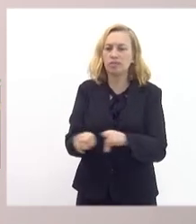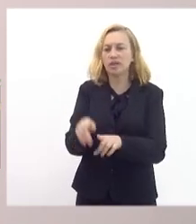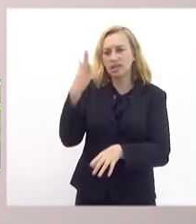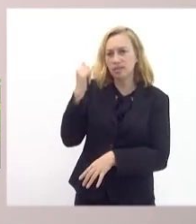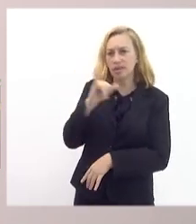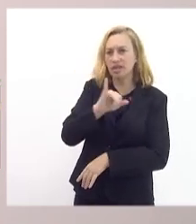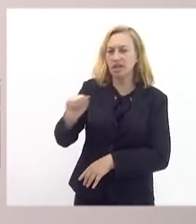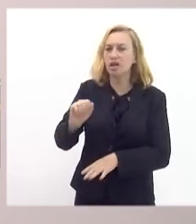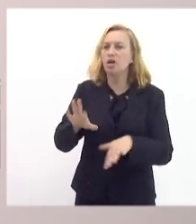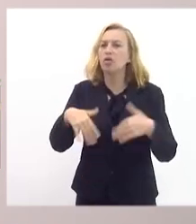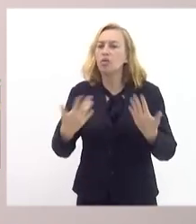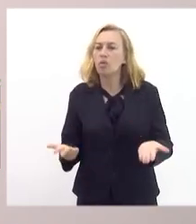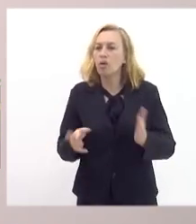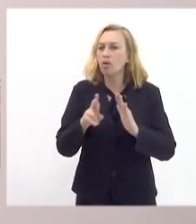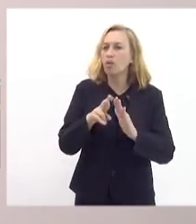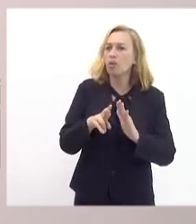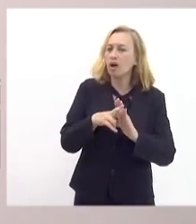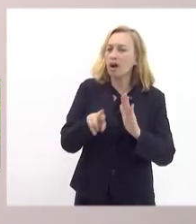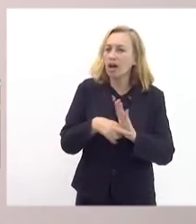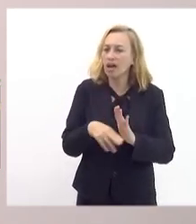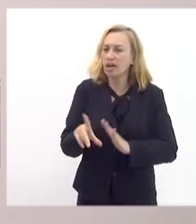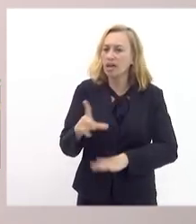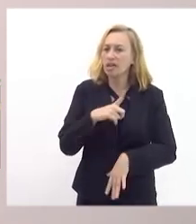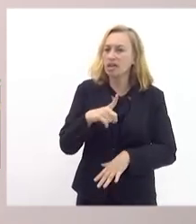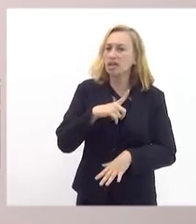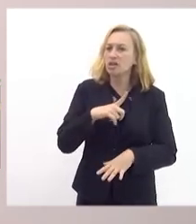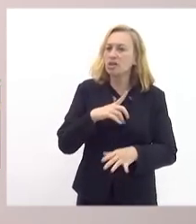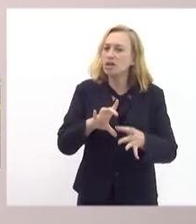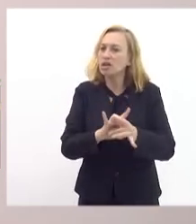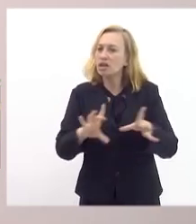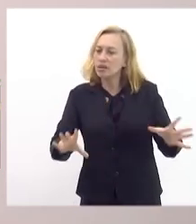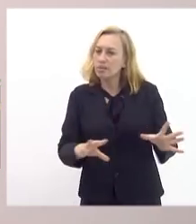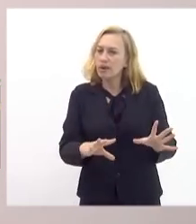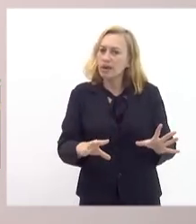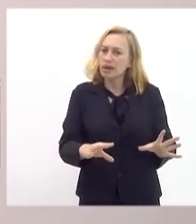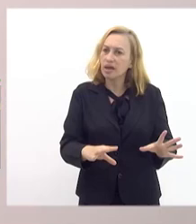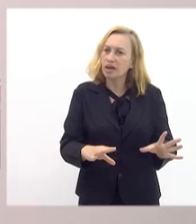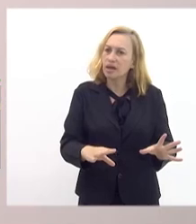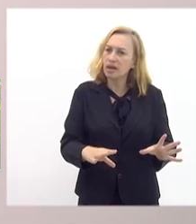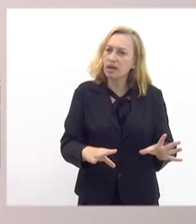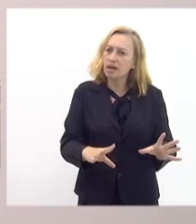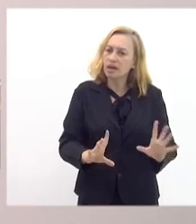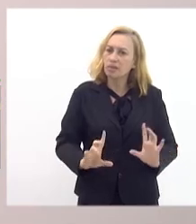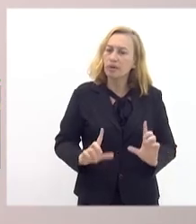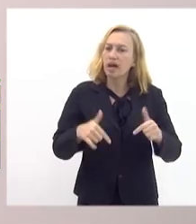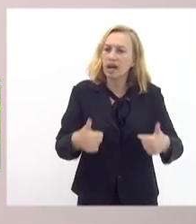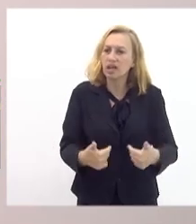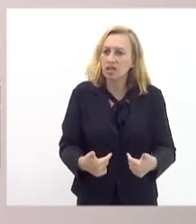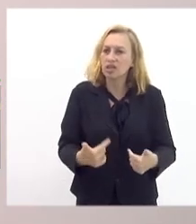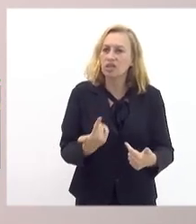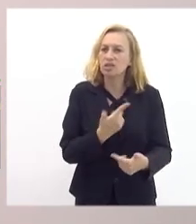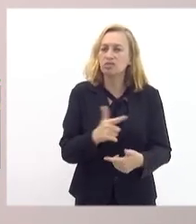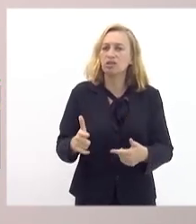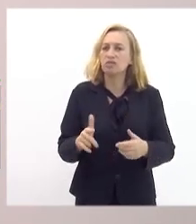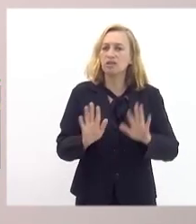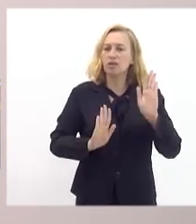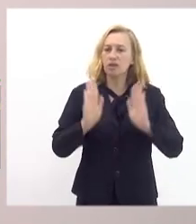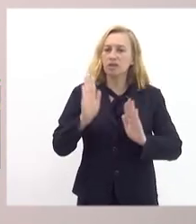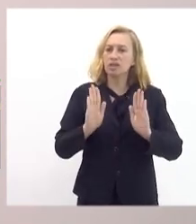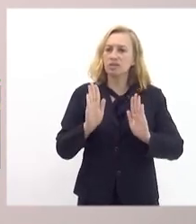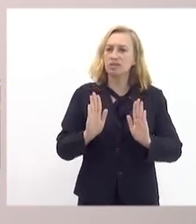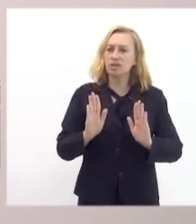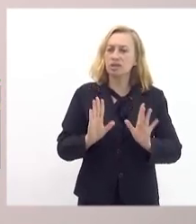Inea Qual é o critério que se usa quando dele deram uma atacasse a funcionar sem uma licença de operação